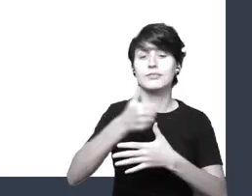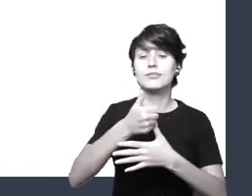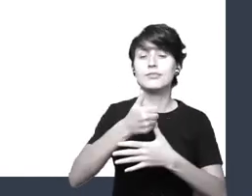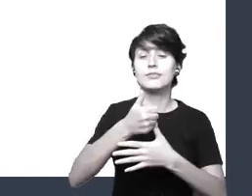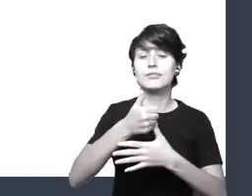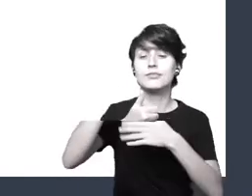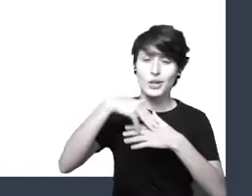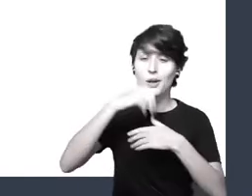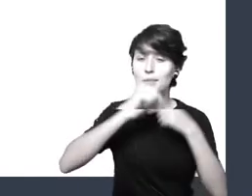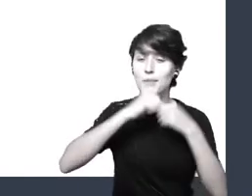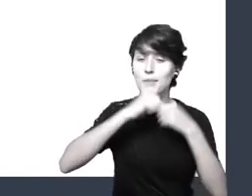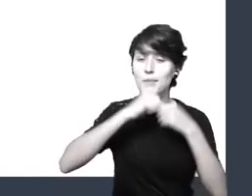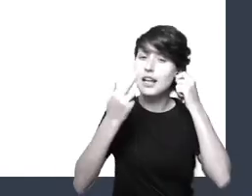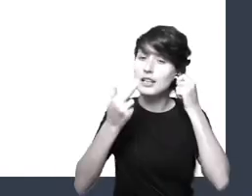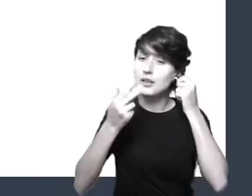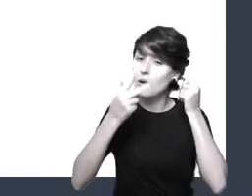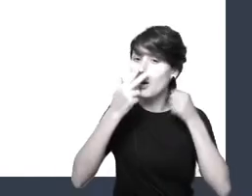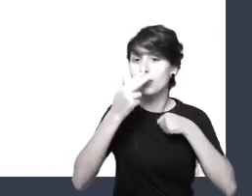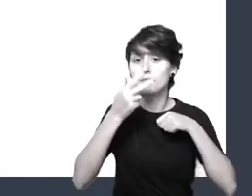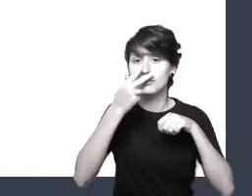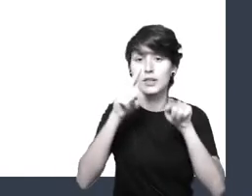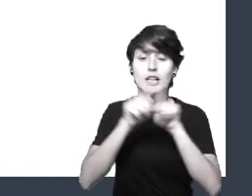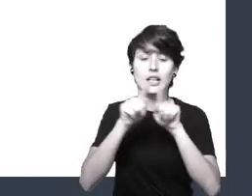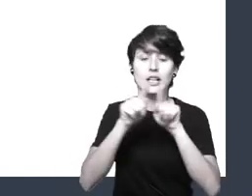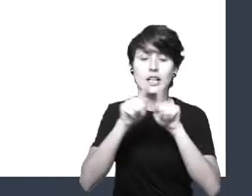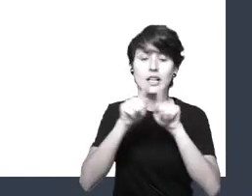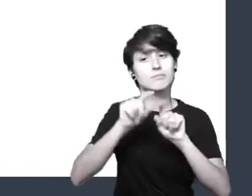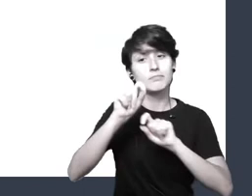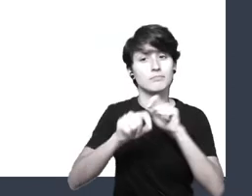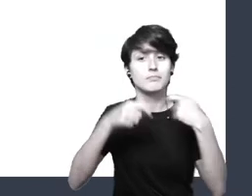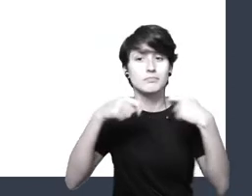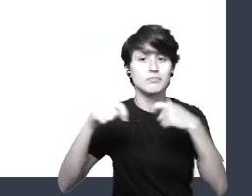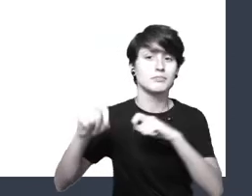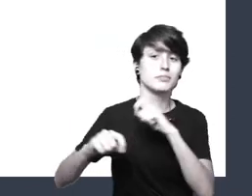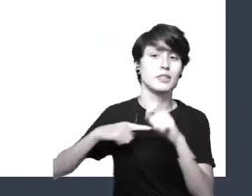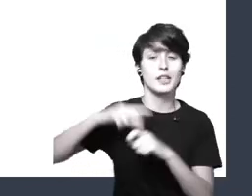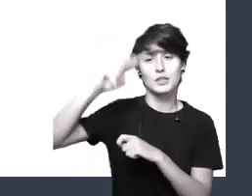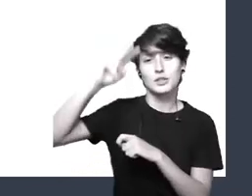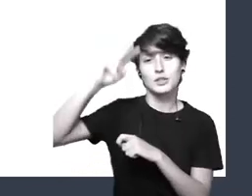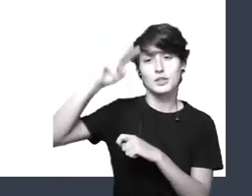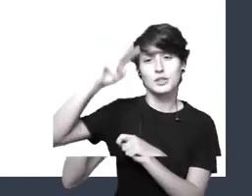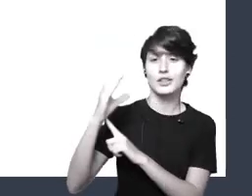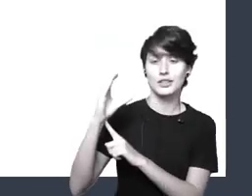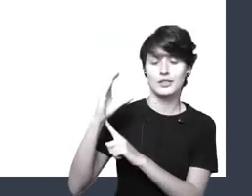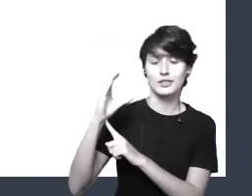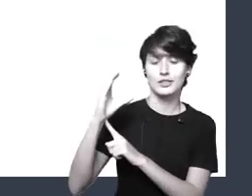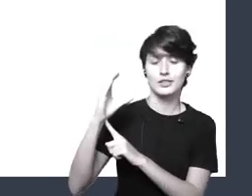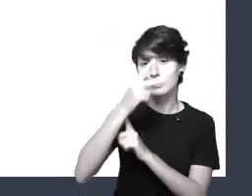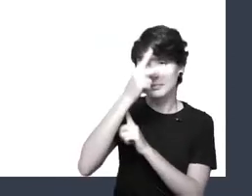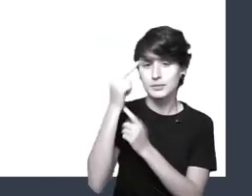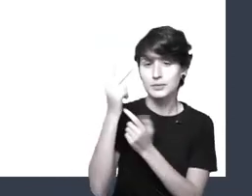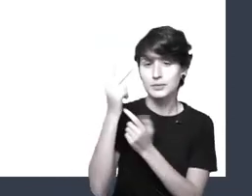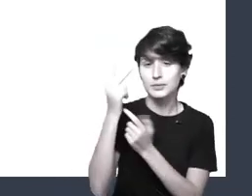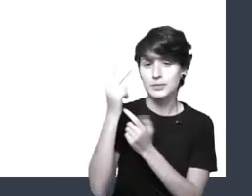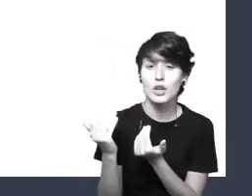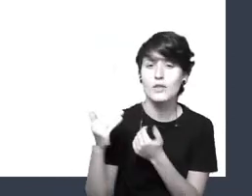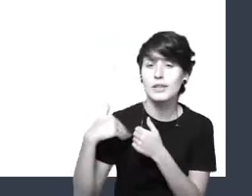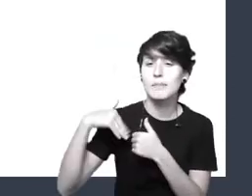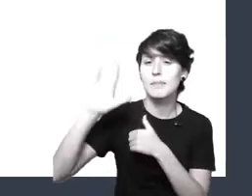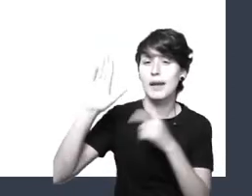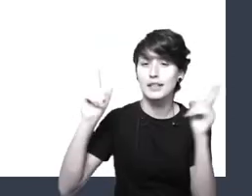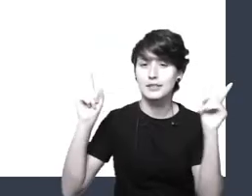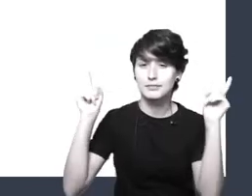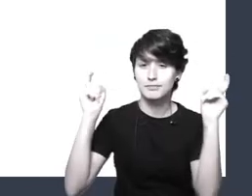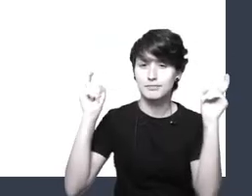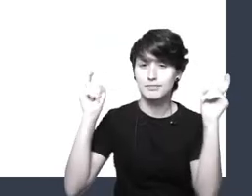neste caso, elas são consideradas privilegiadas devido ao histórico de crédito. E as pessoas jovens, elas têm mais dificuldades de serem